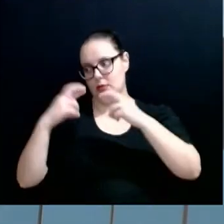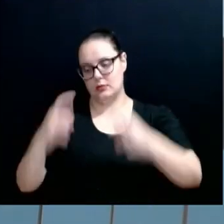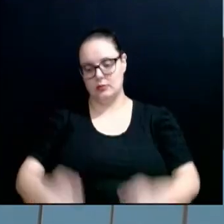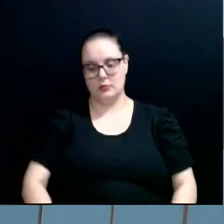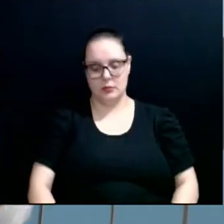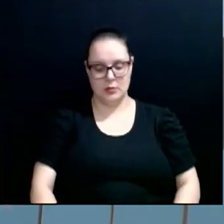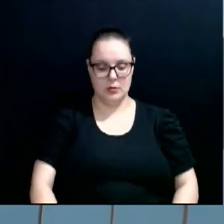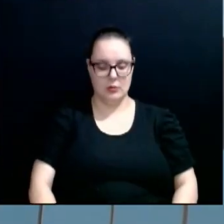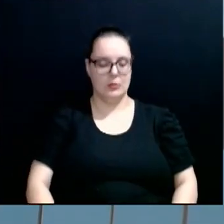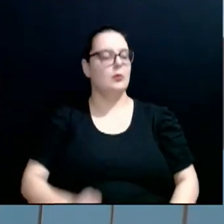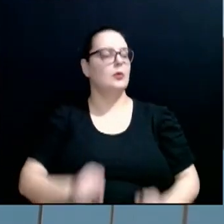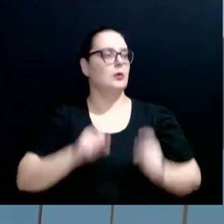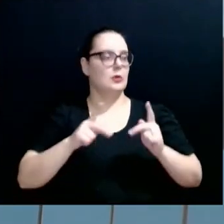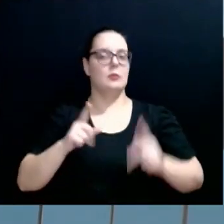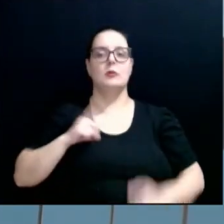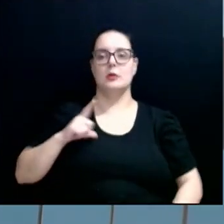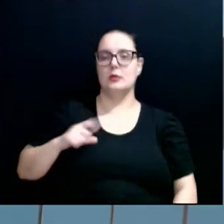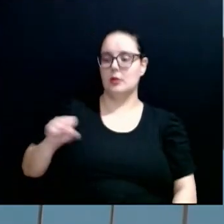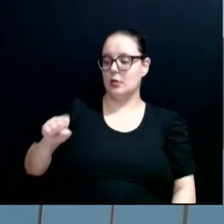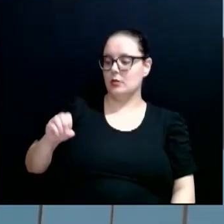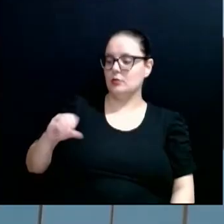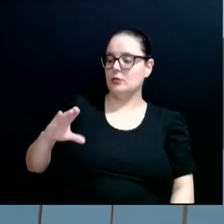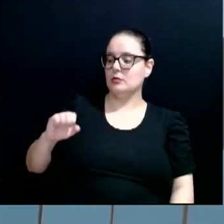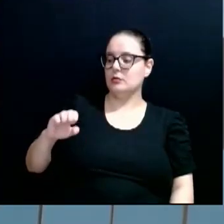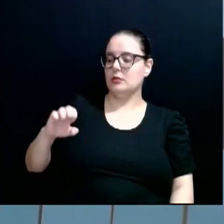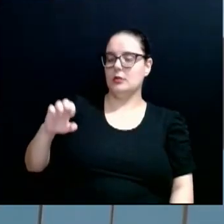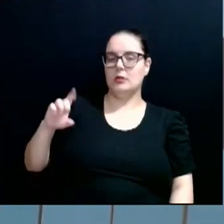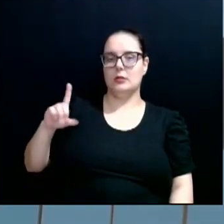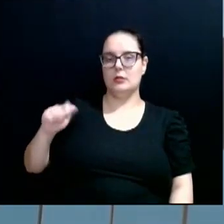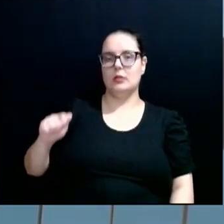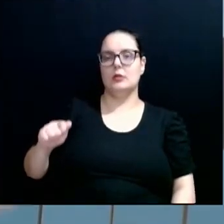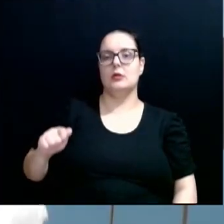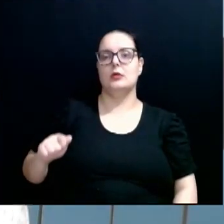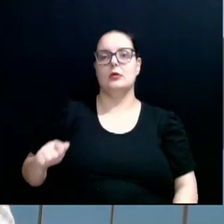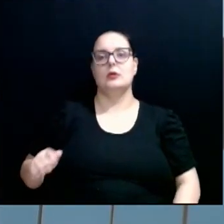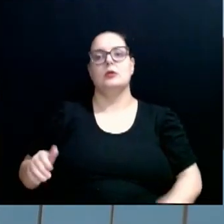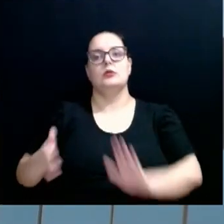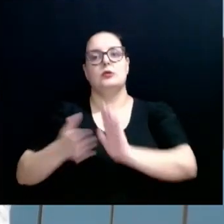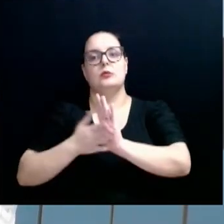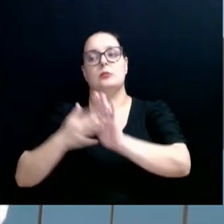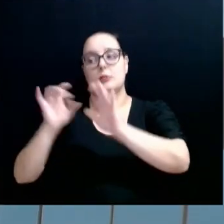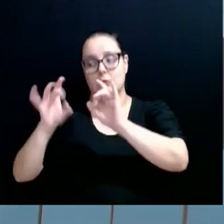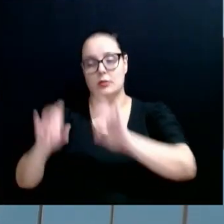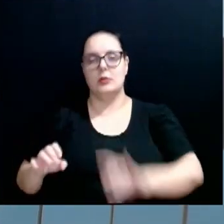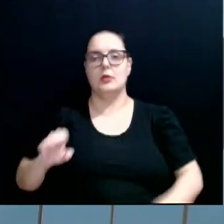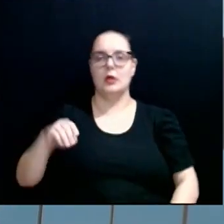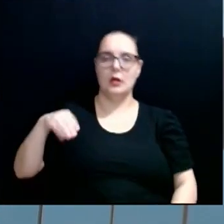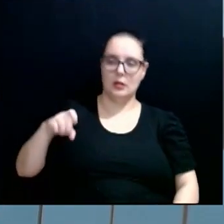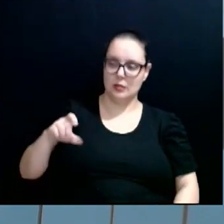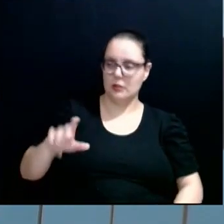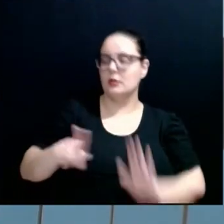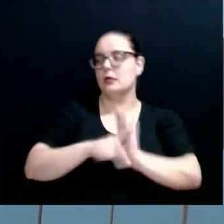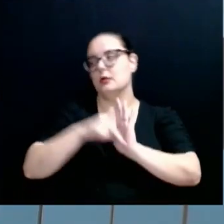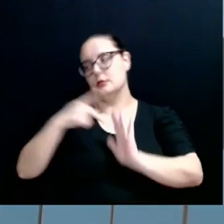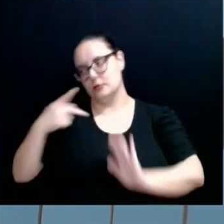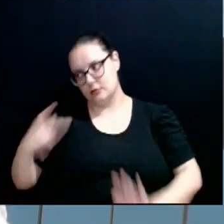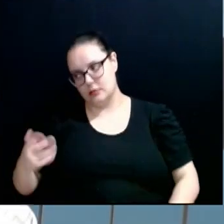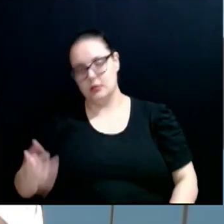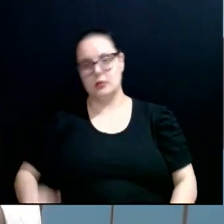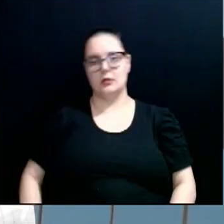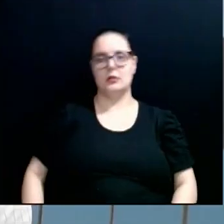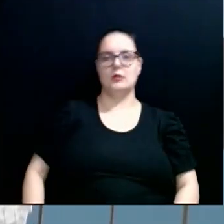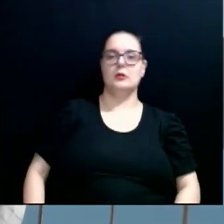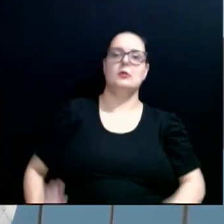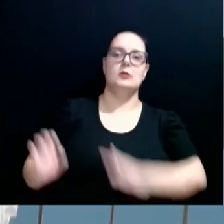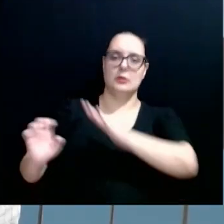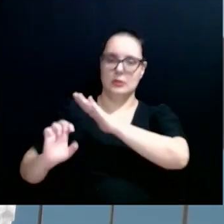a sociedade, uma SPE, né, que é a Sociedade de Propósito Específico, em que a INDEC vai fazer parte dessa empresa